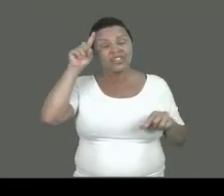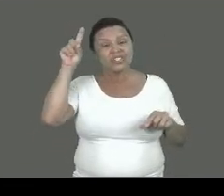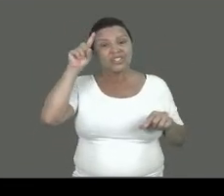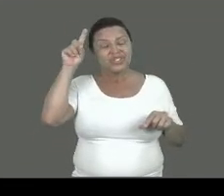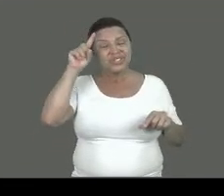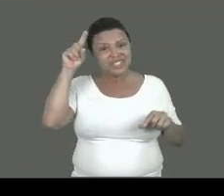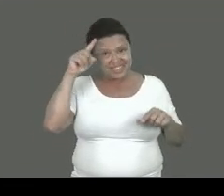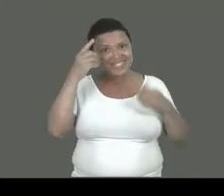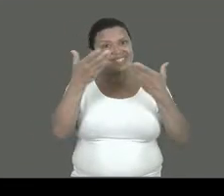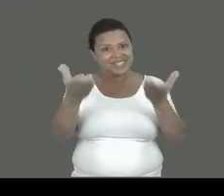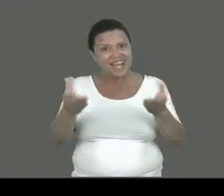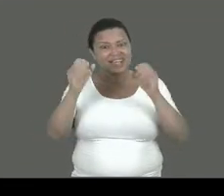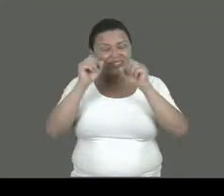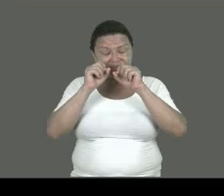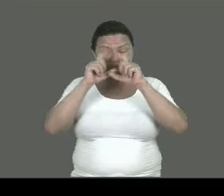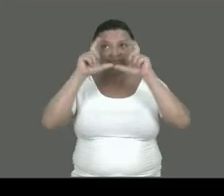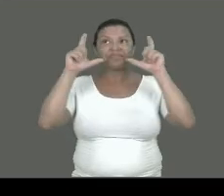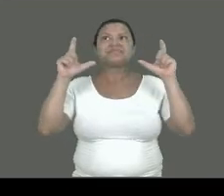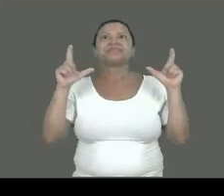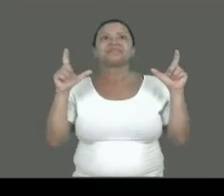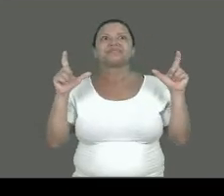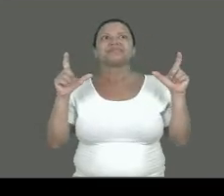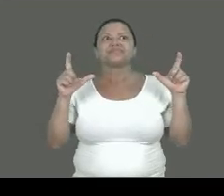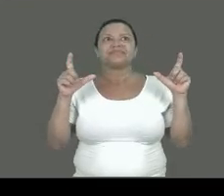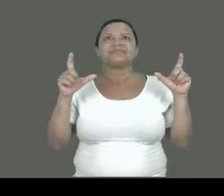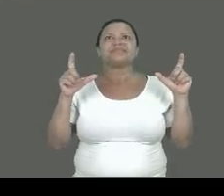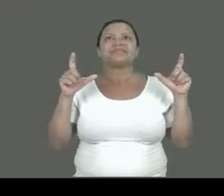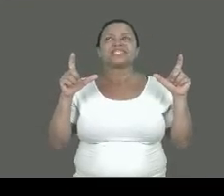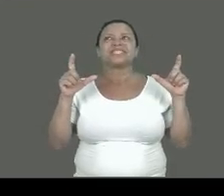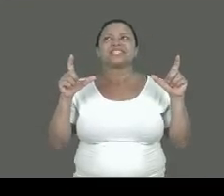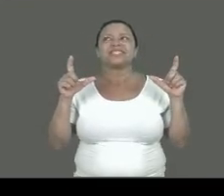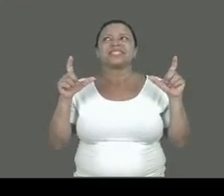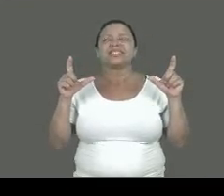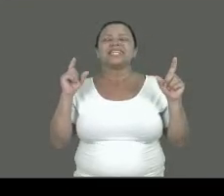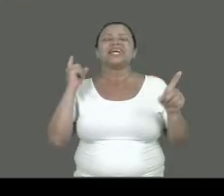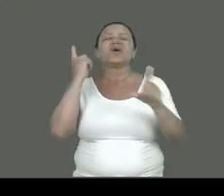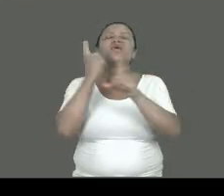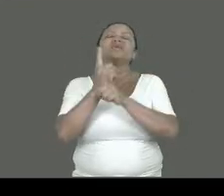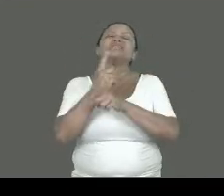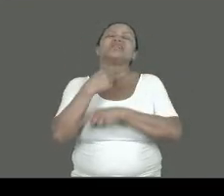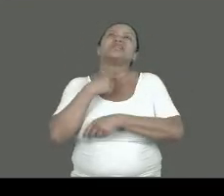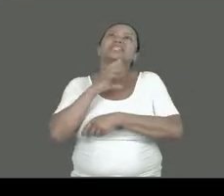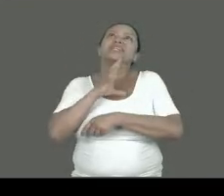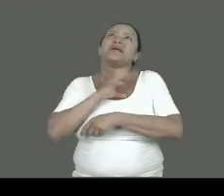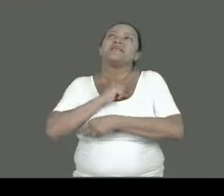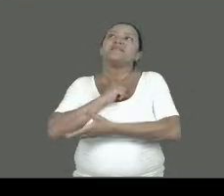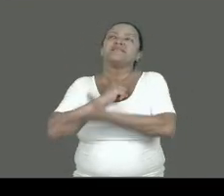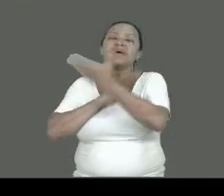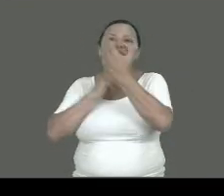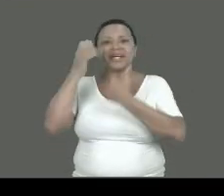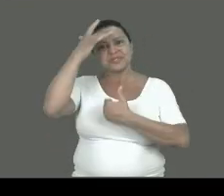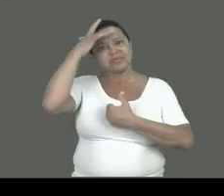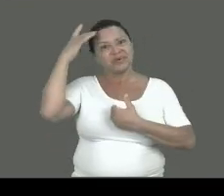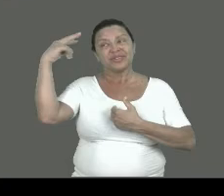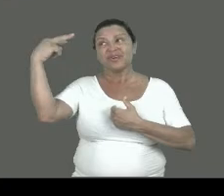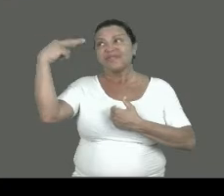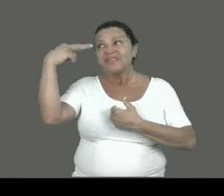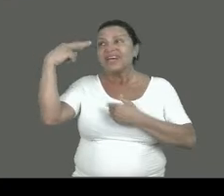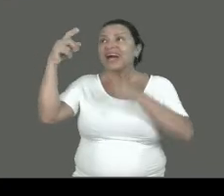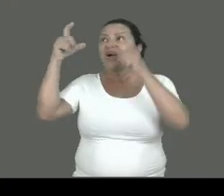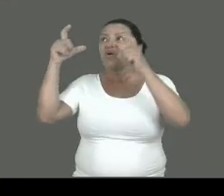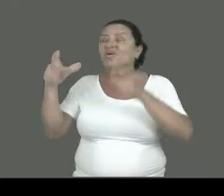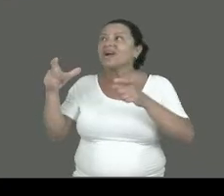manhãs, abrir os olhos e reencontrar aqueles que amamos, e nos reconhecer num